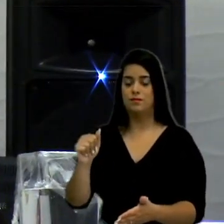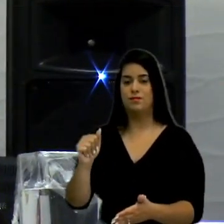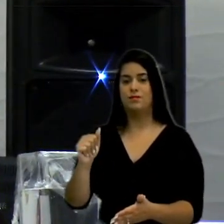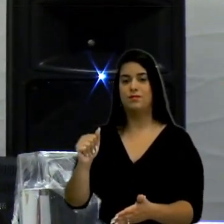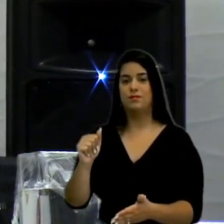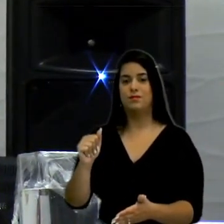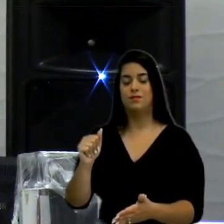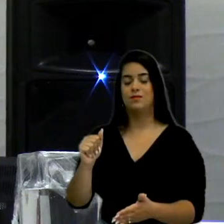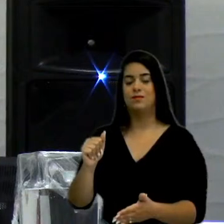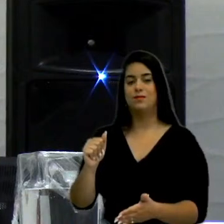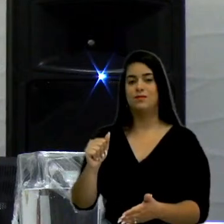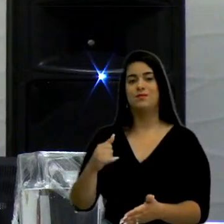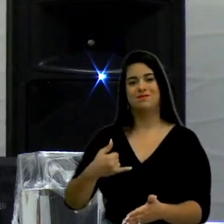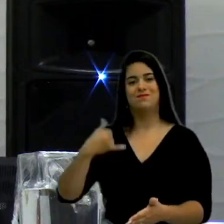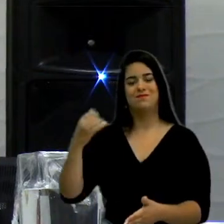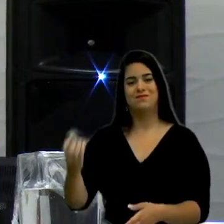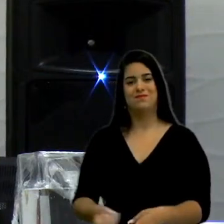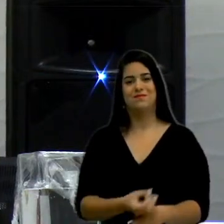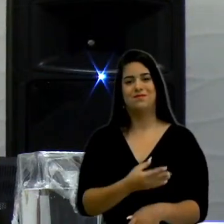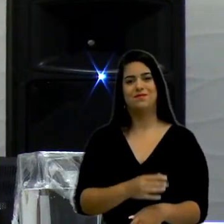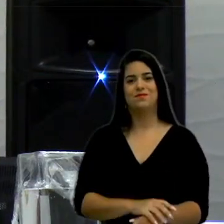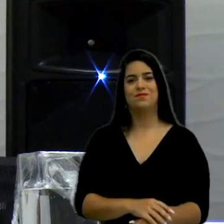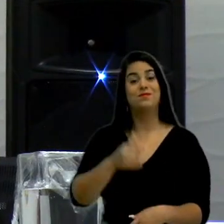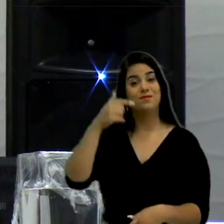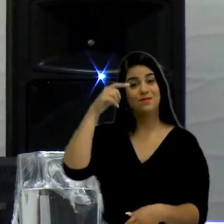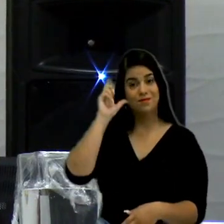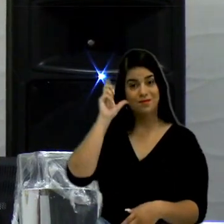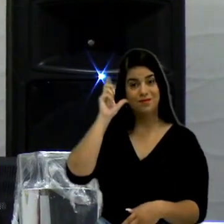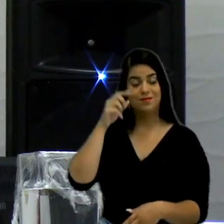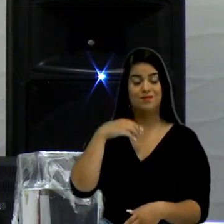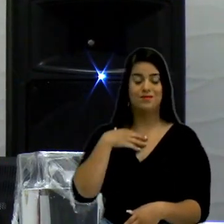completou idade nova ontem.